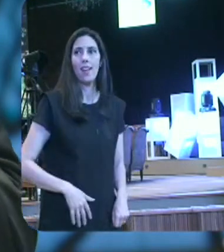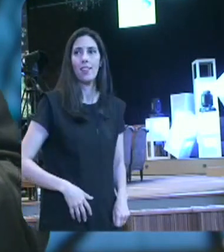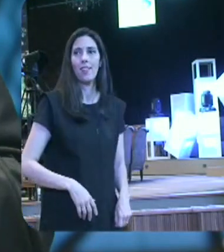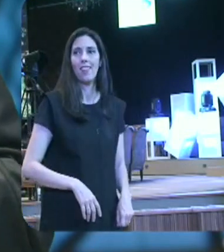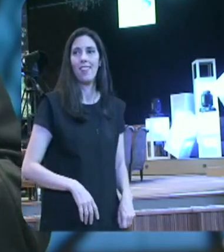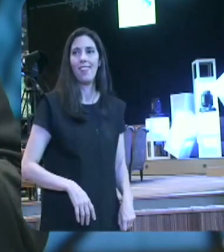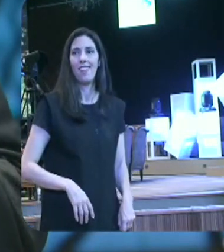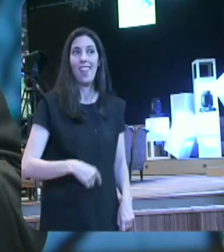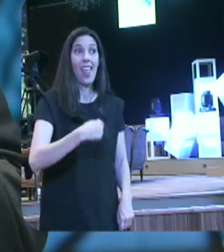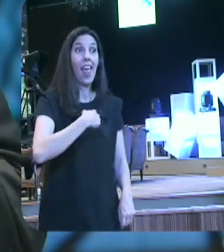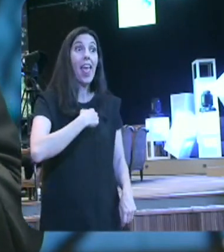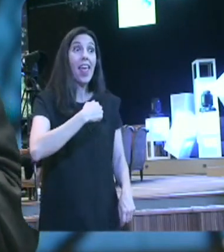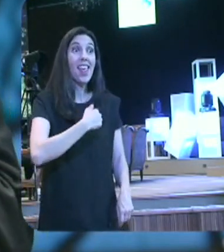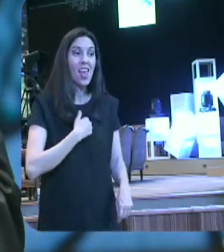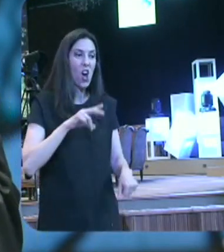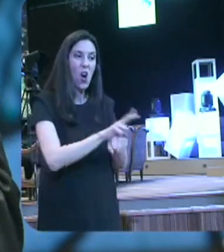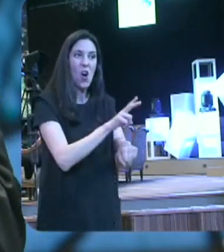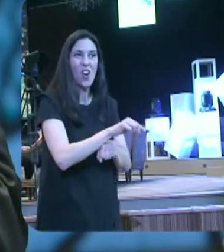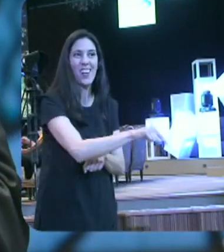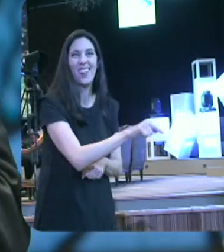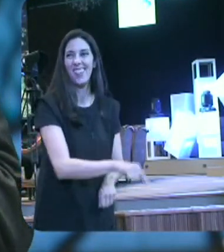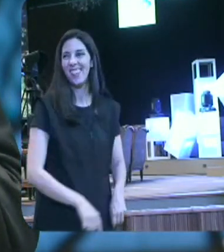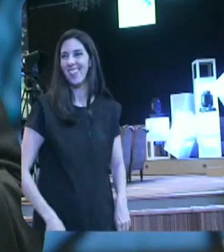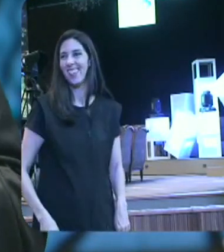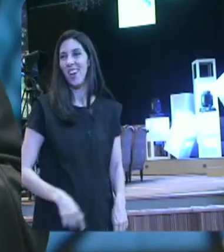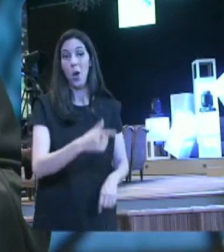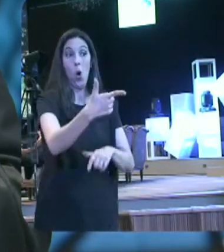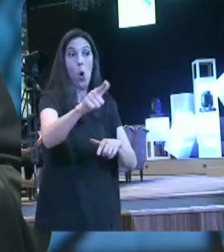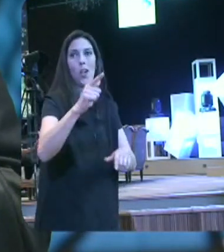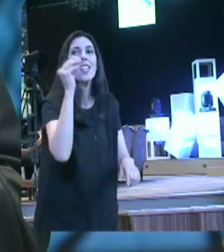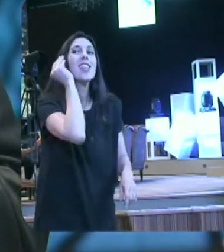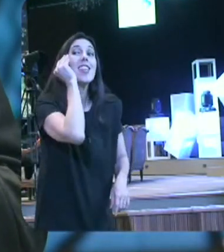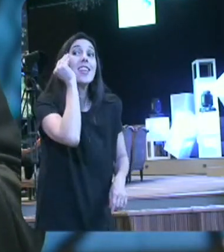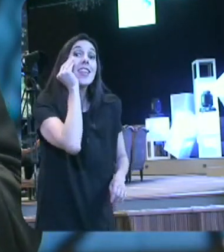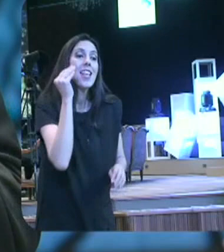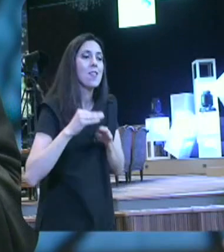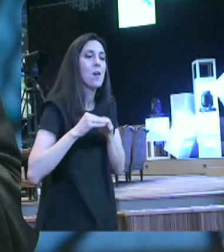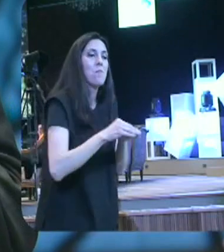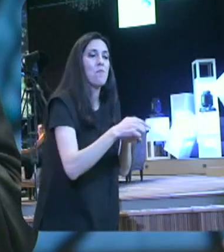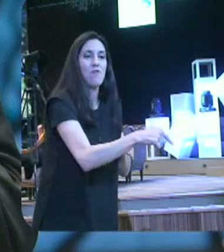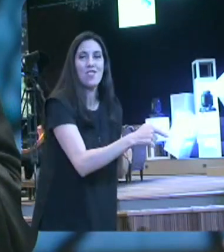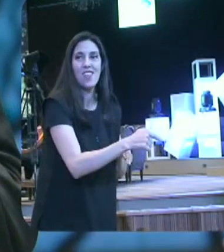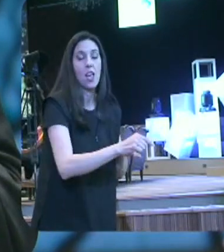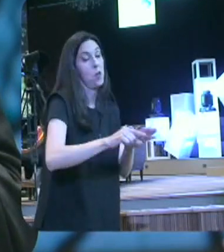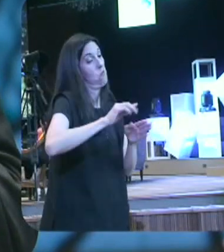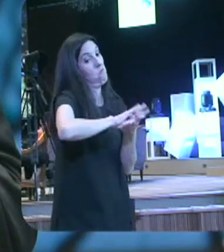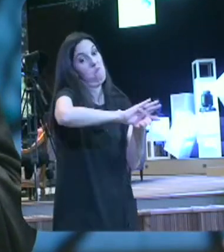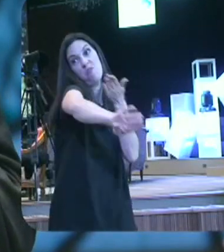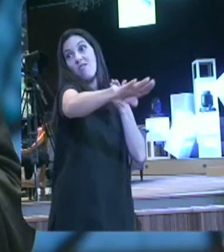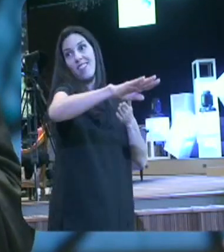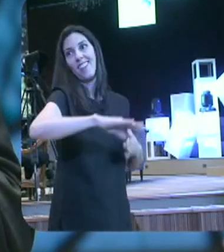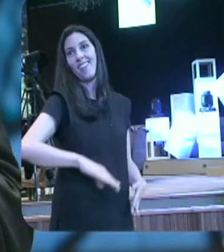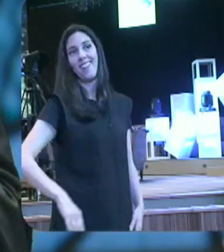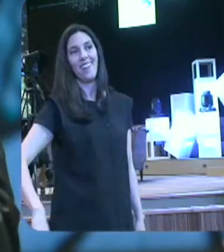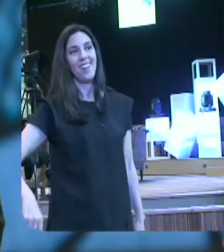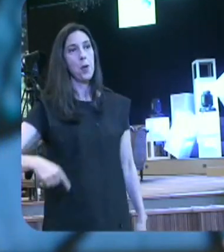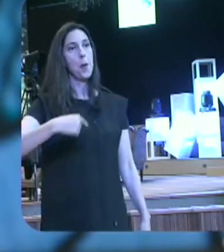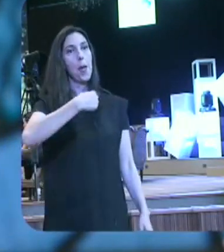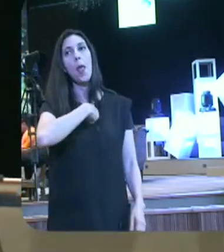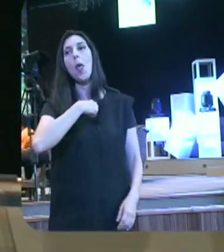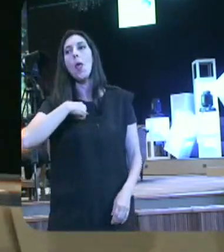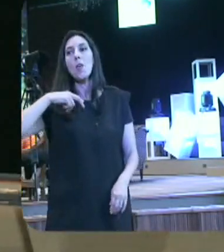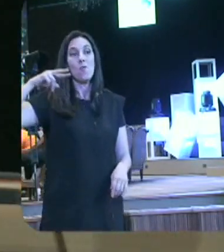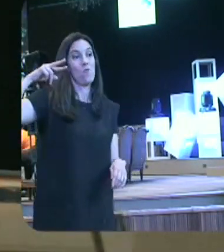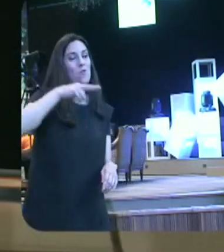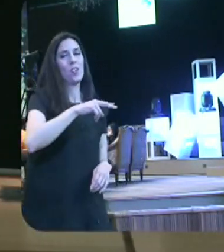e interferia por causa do amor que ela tinha pela netinha. Estava conversando comigo, mas